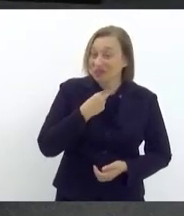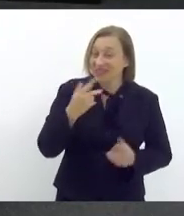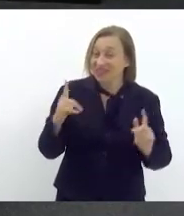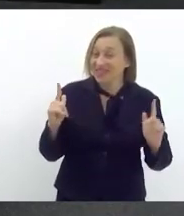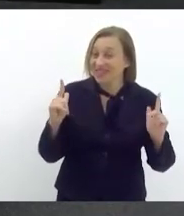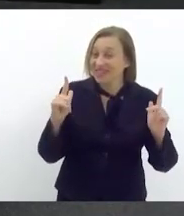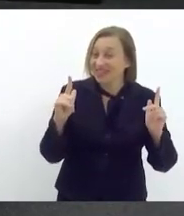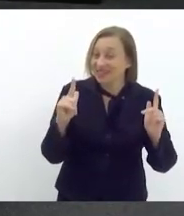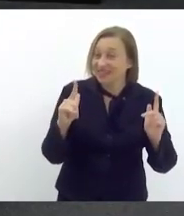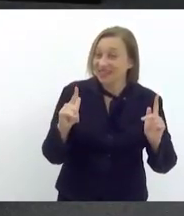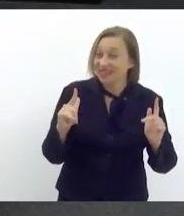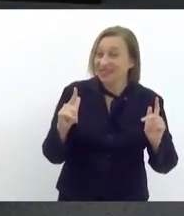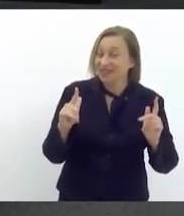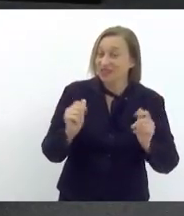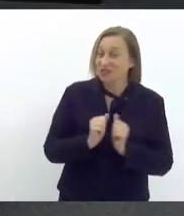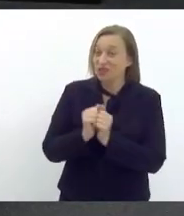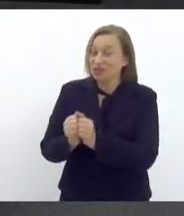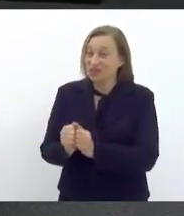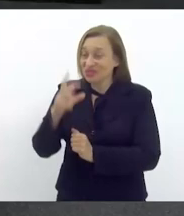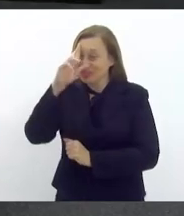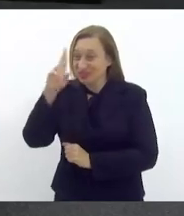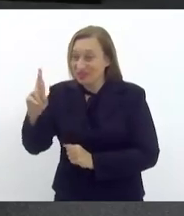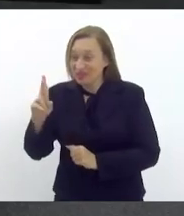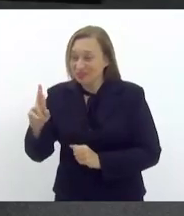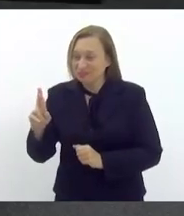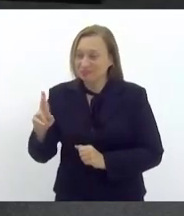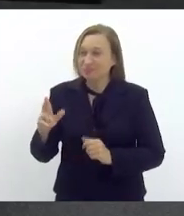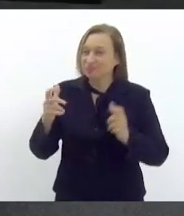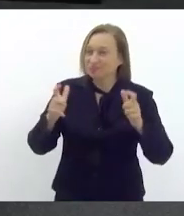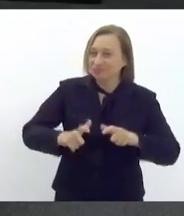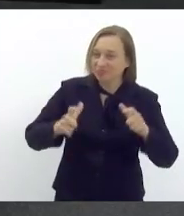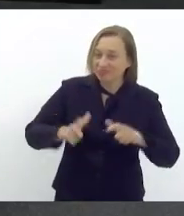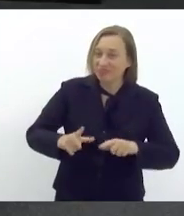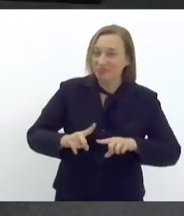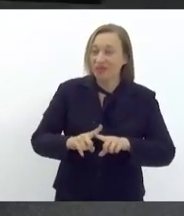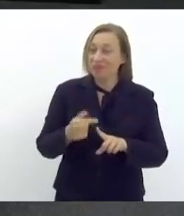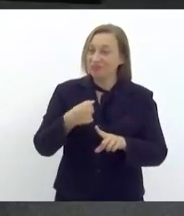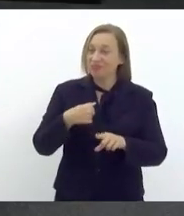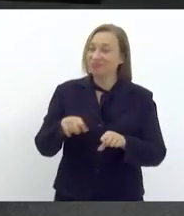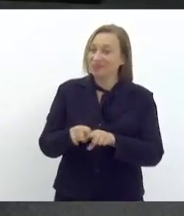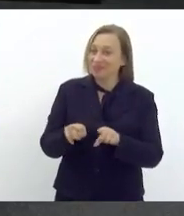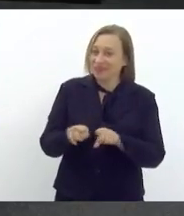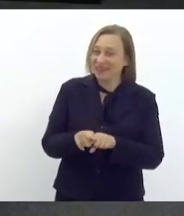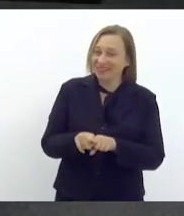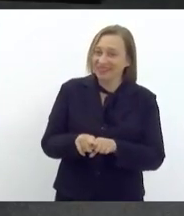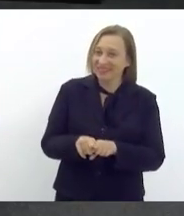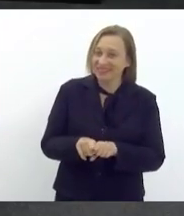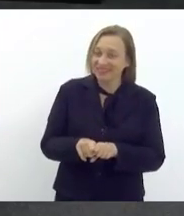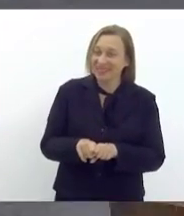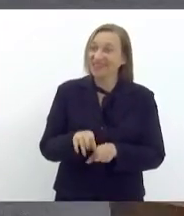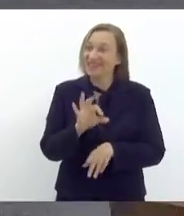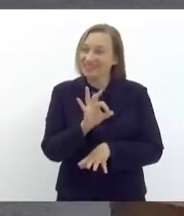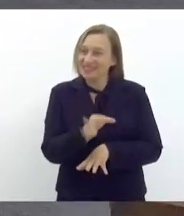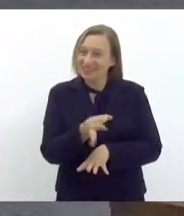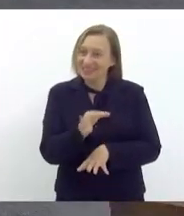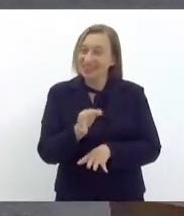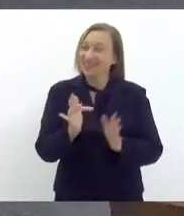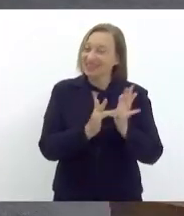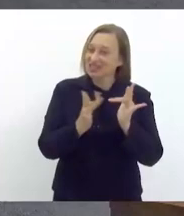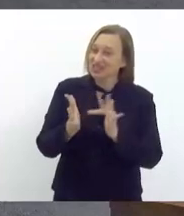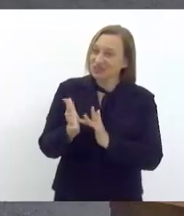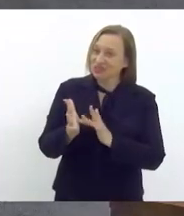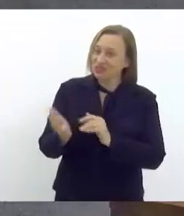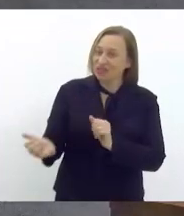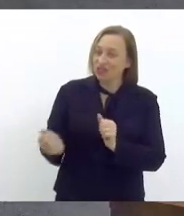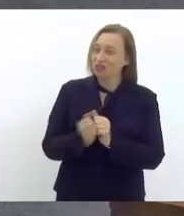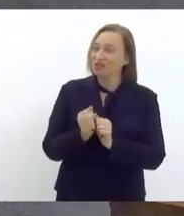sendas que anda o senhor talvez as mesmas que ande eu garanta vossa excelência que Jesus também está